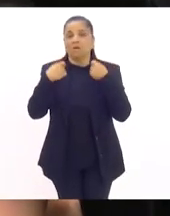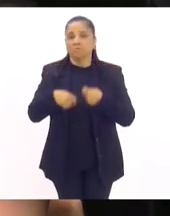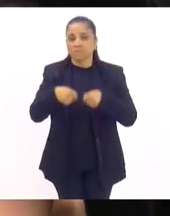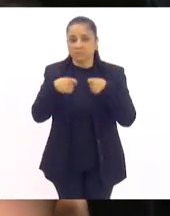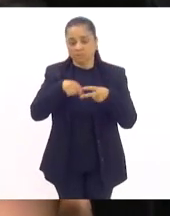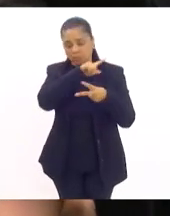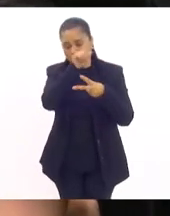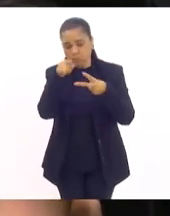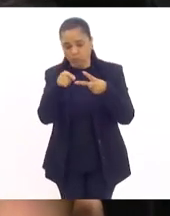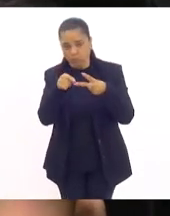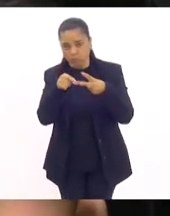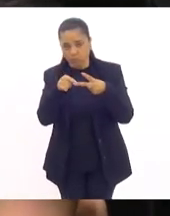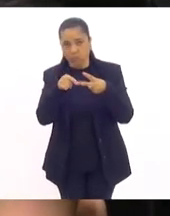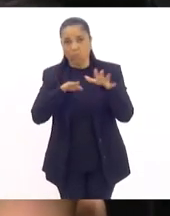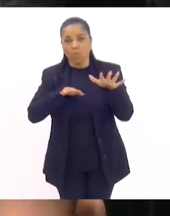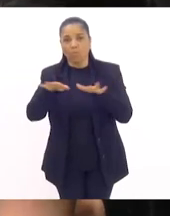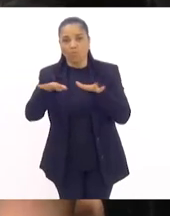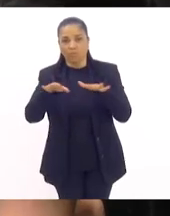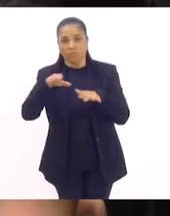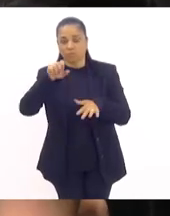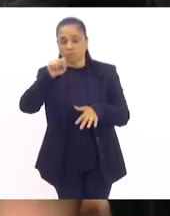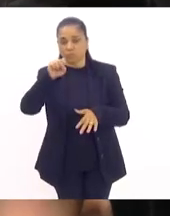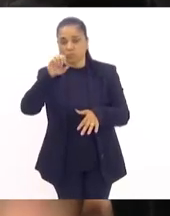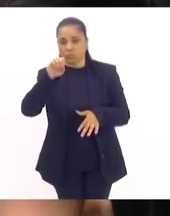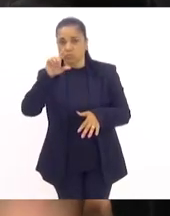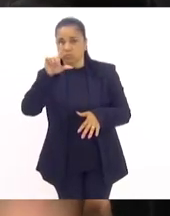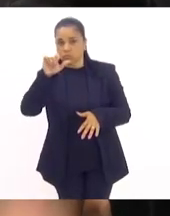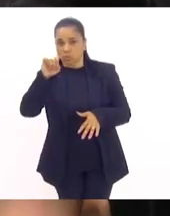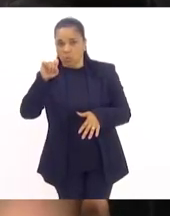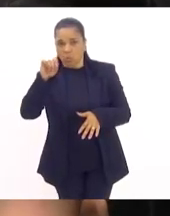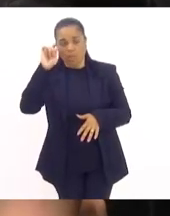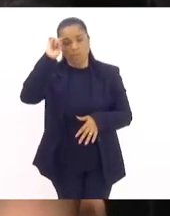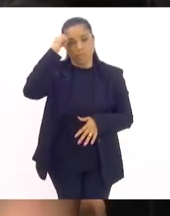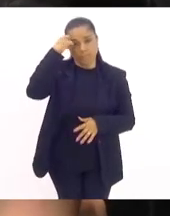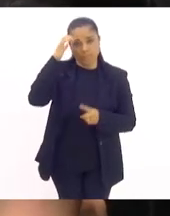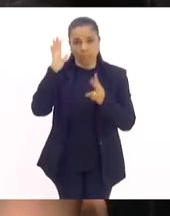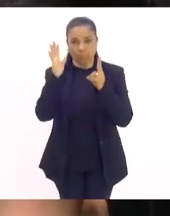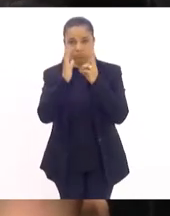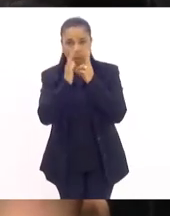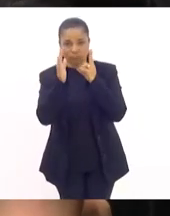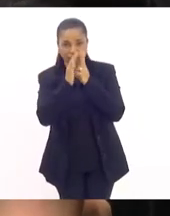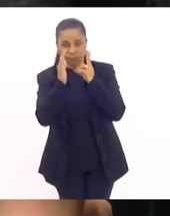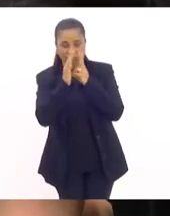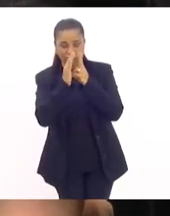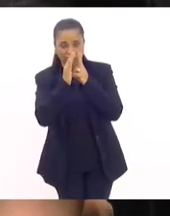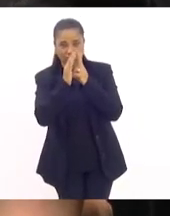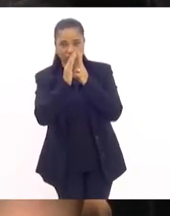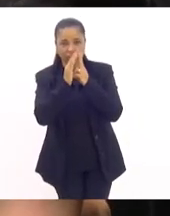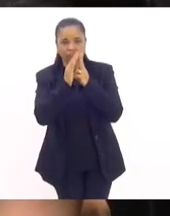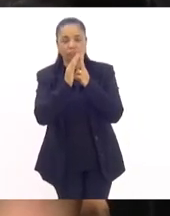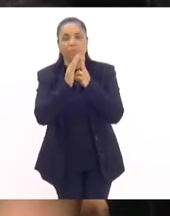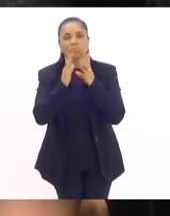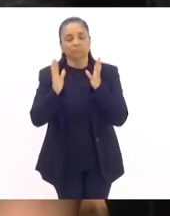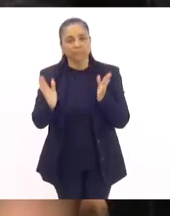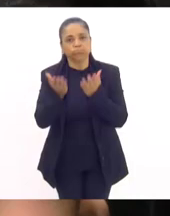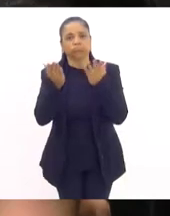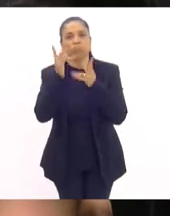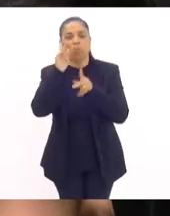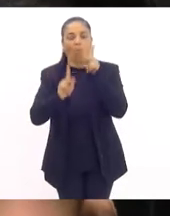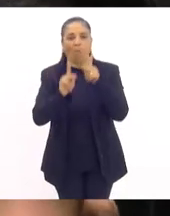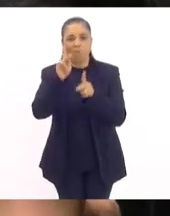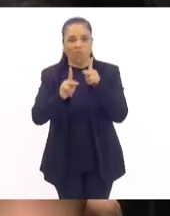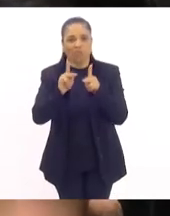movimento Solo Preto Indígena, garantir a reparação para os nossos povos. Muito obrigado, até uma